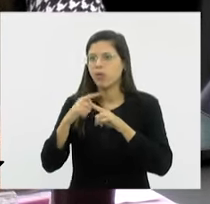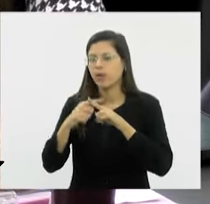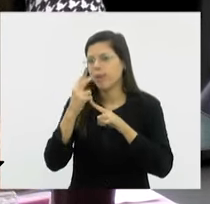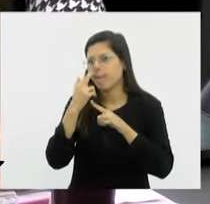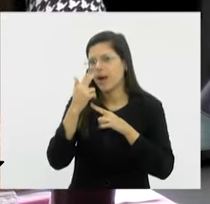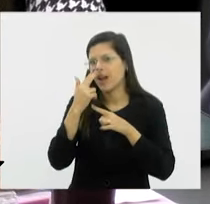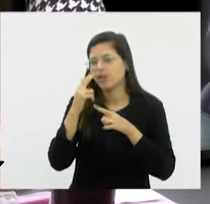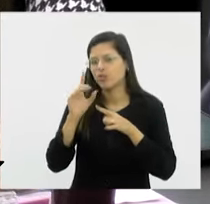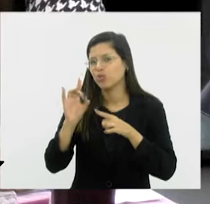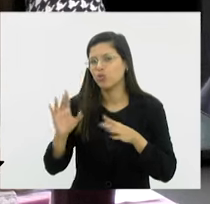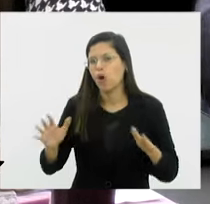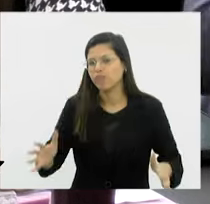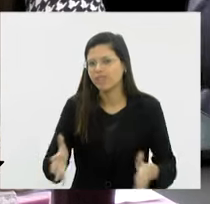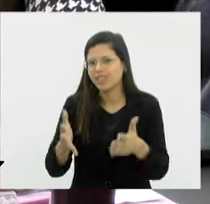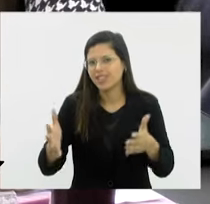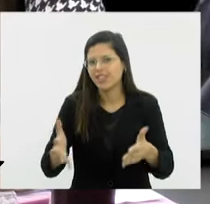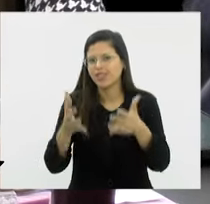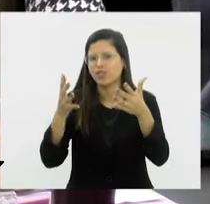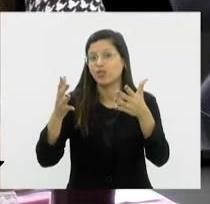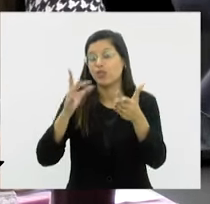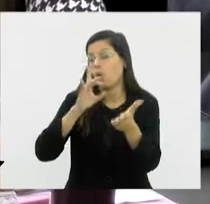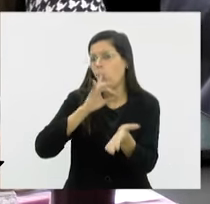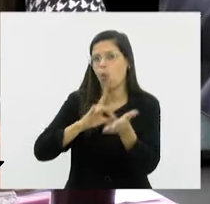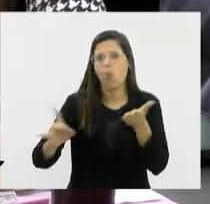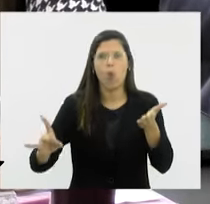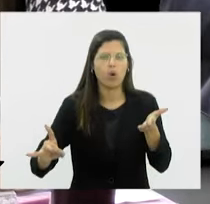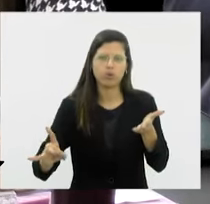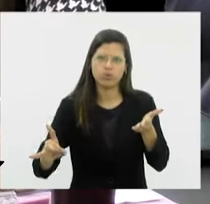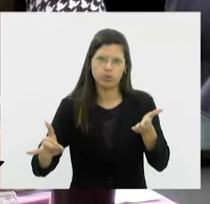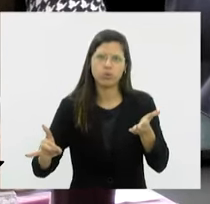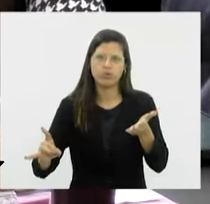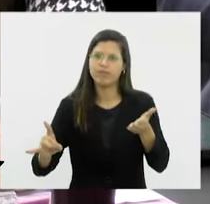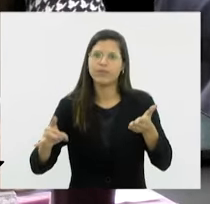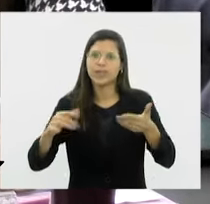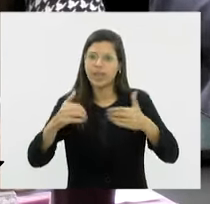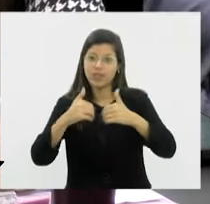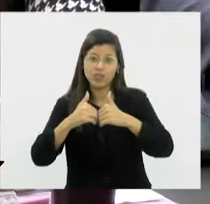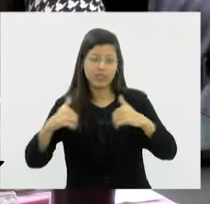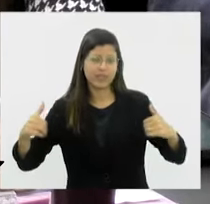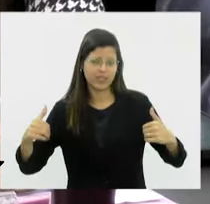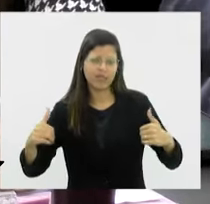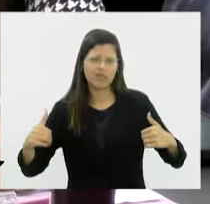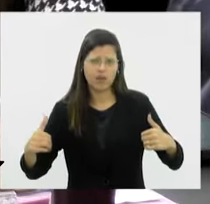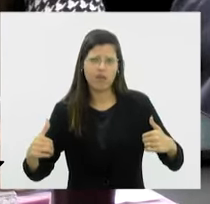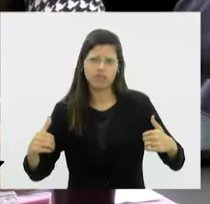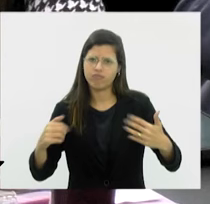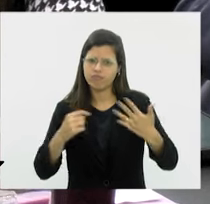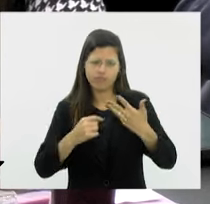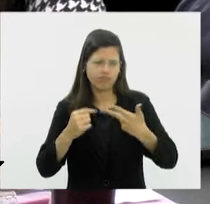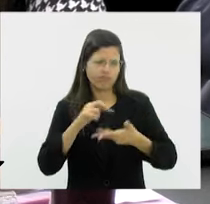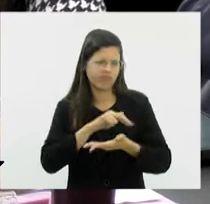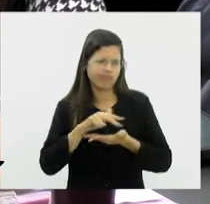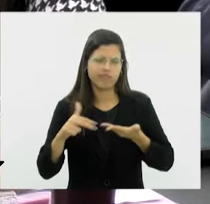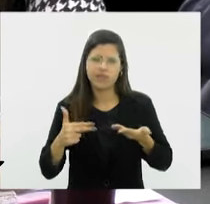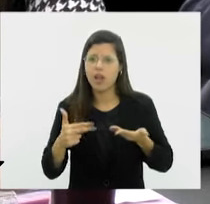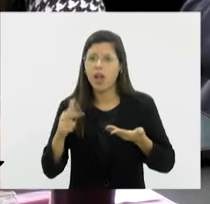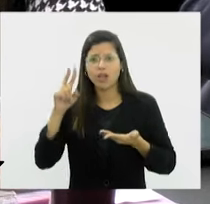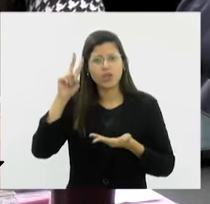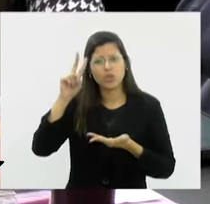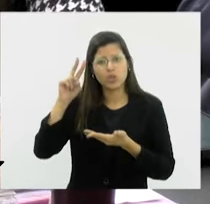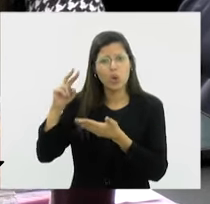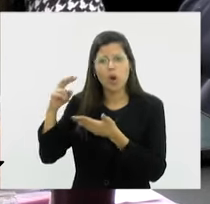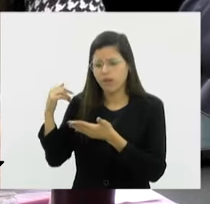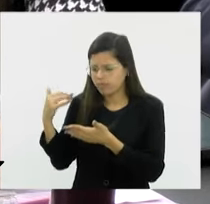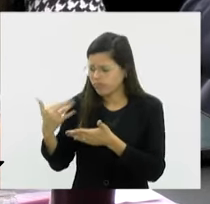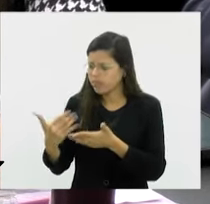vez mais o ódio e a polarização em todos os aspectos. A história já está aí para ser